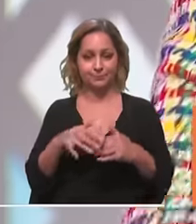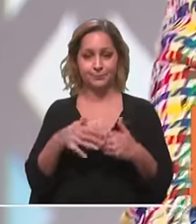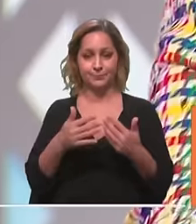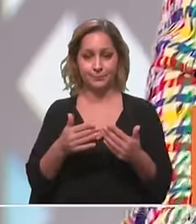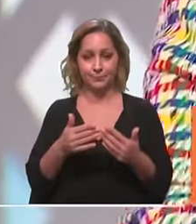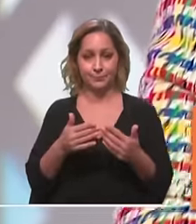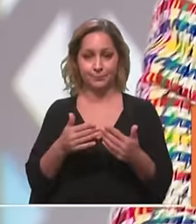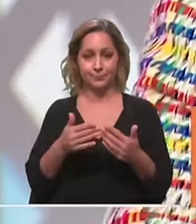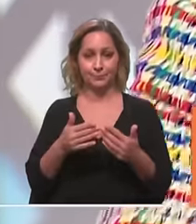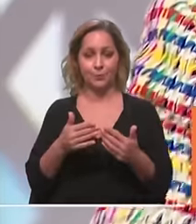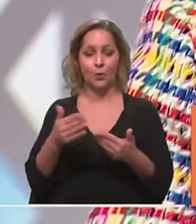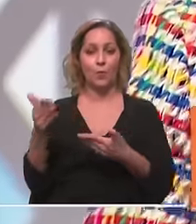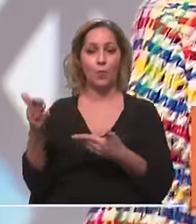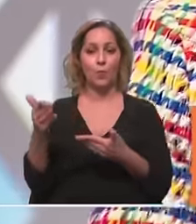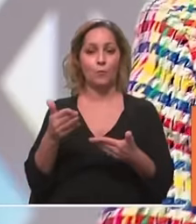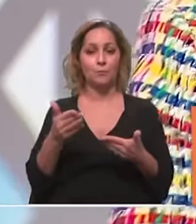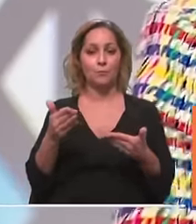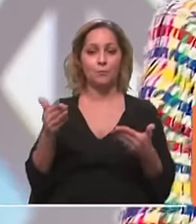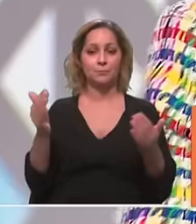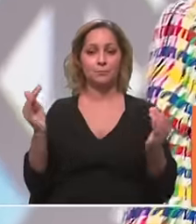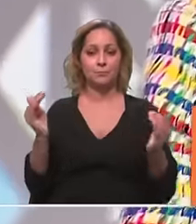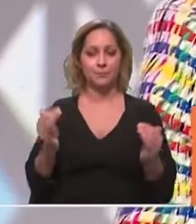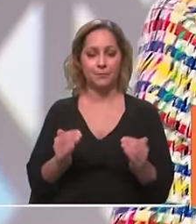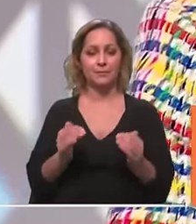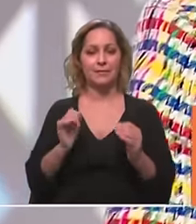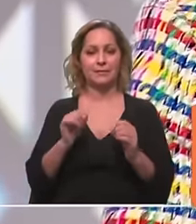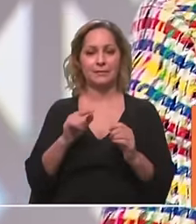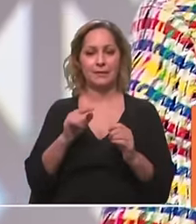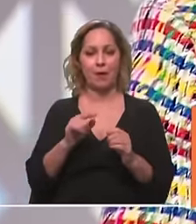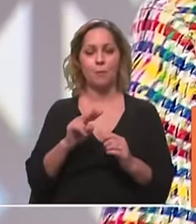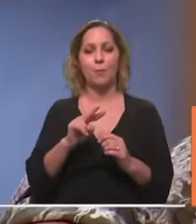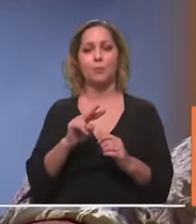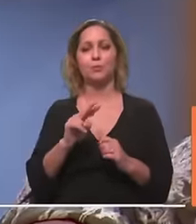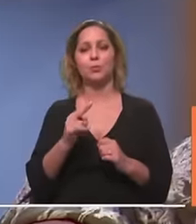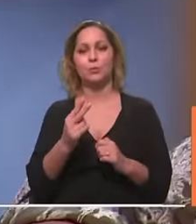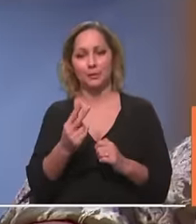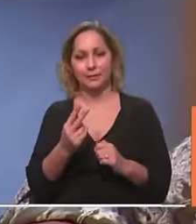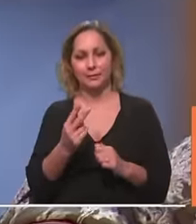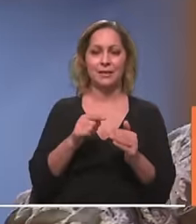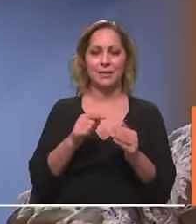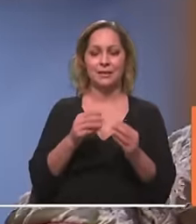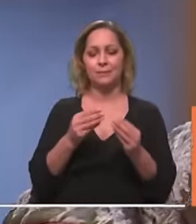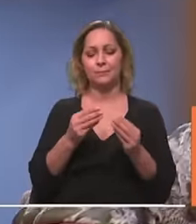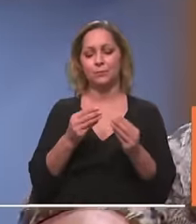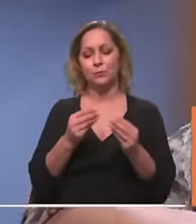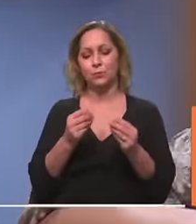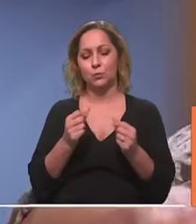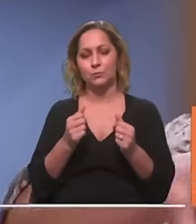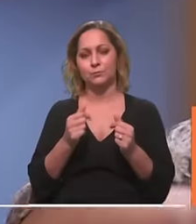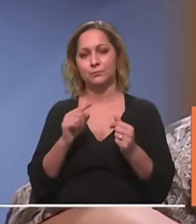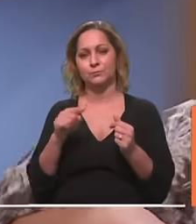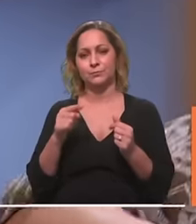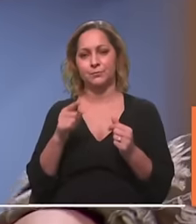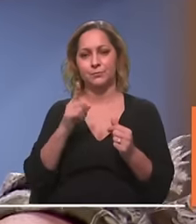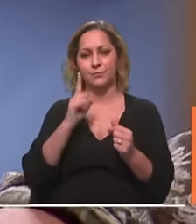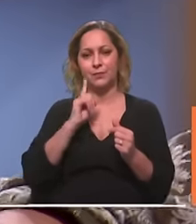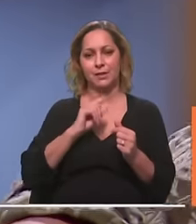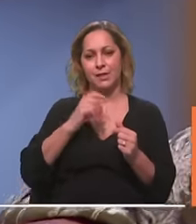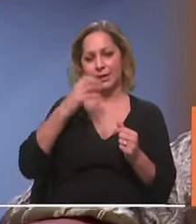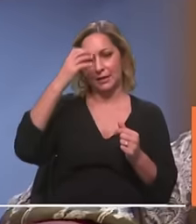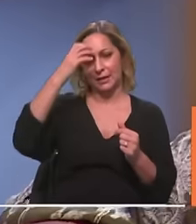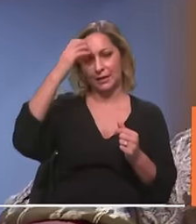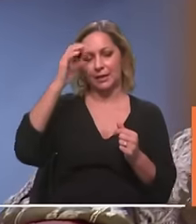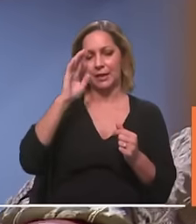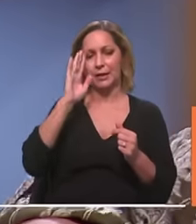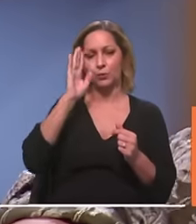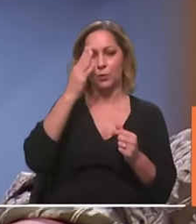convites começam há uma mudança de registo dos trabalhos era rainha fazer rainha de carnaval